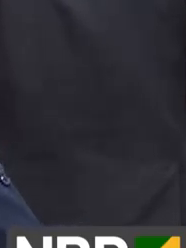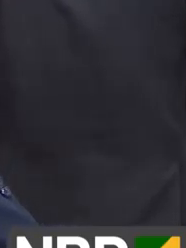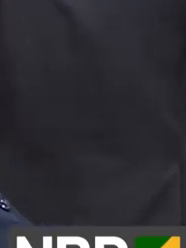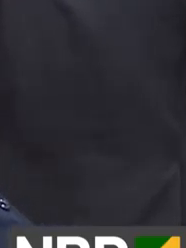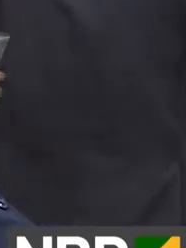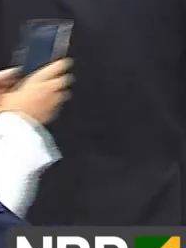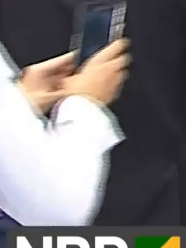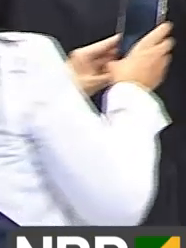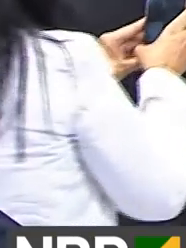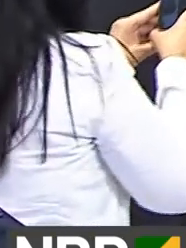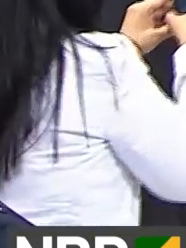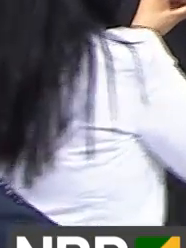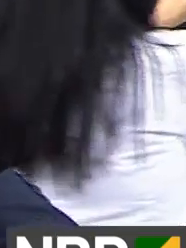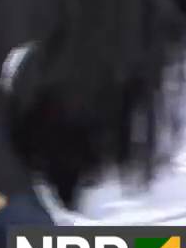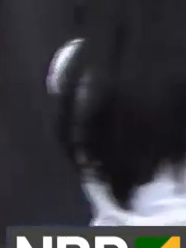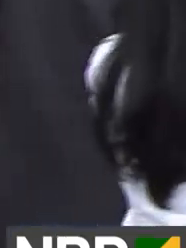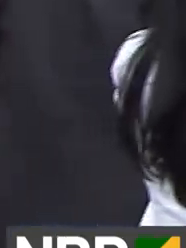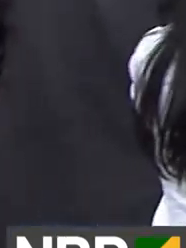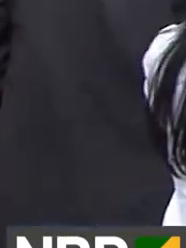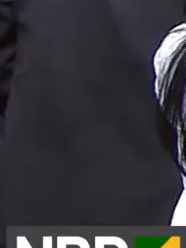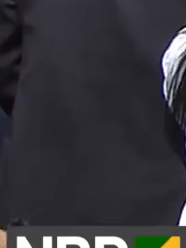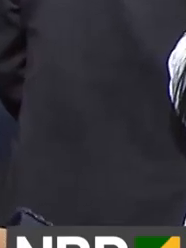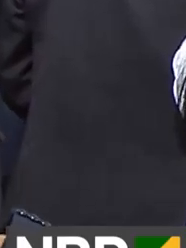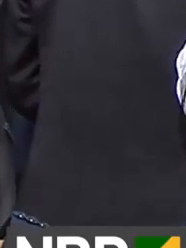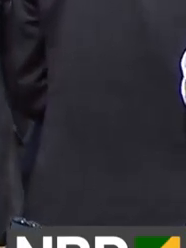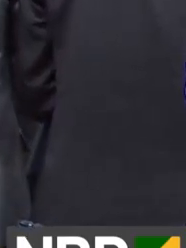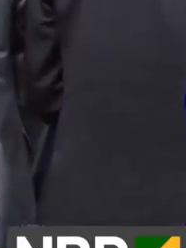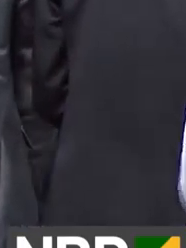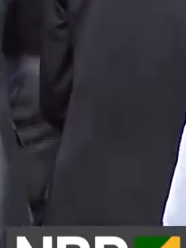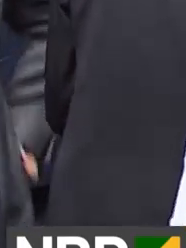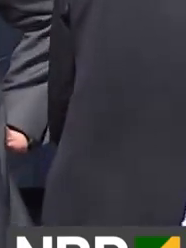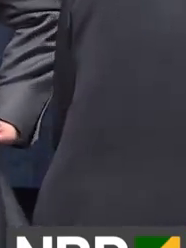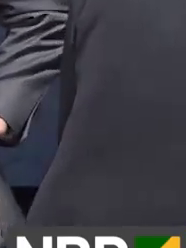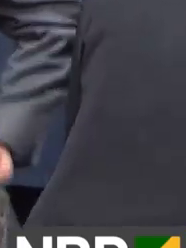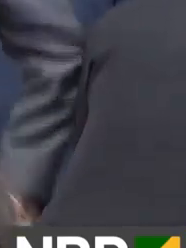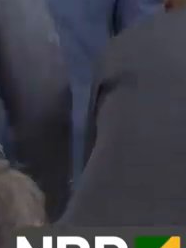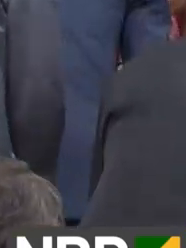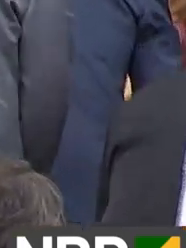Senhoras e senhores, com a palavra o presidente da República, Michel Temer.